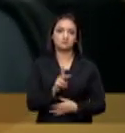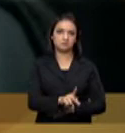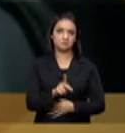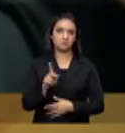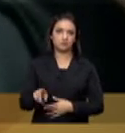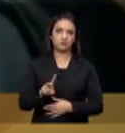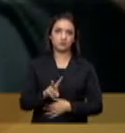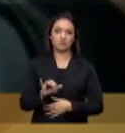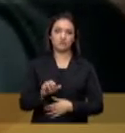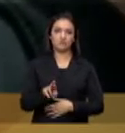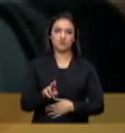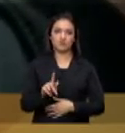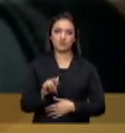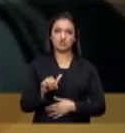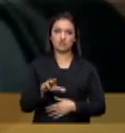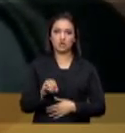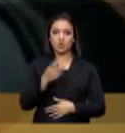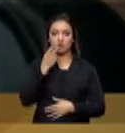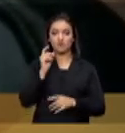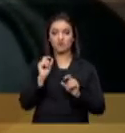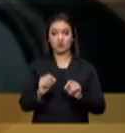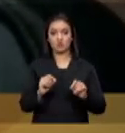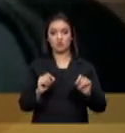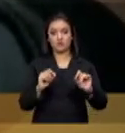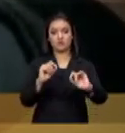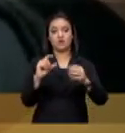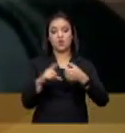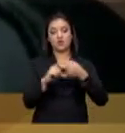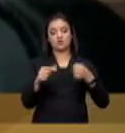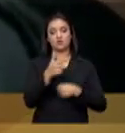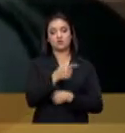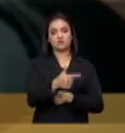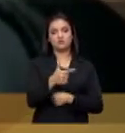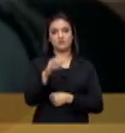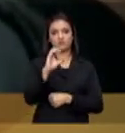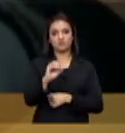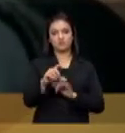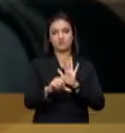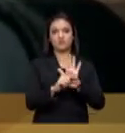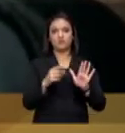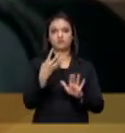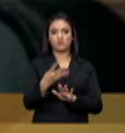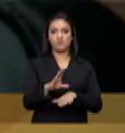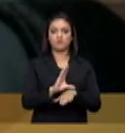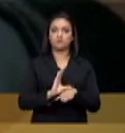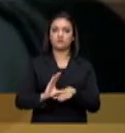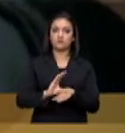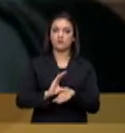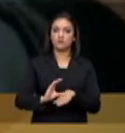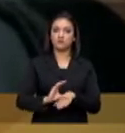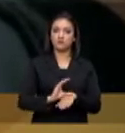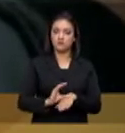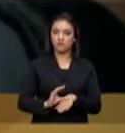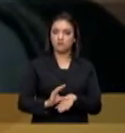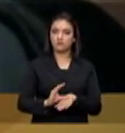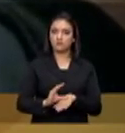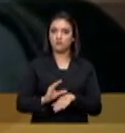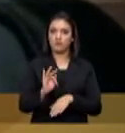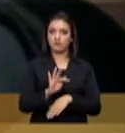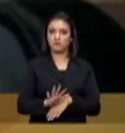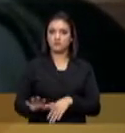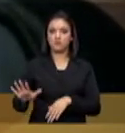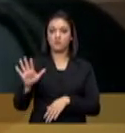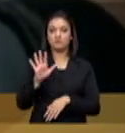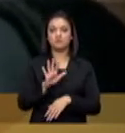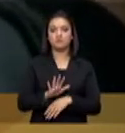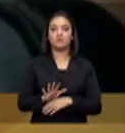professor, a norma constante no artigo 220, parágrafo 4º da Constituição da República Federativa